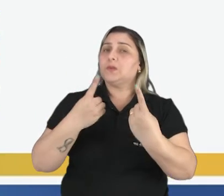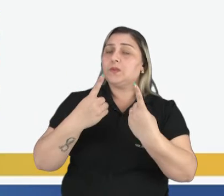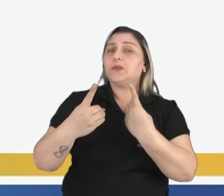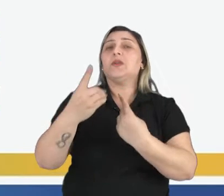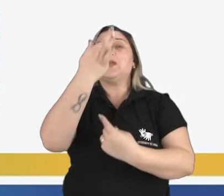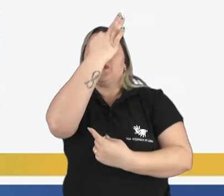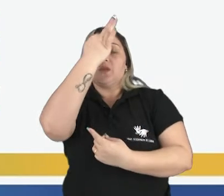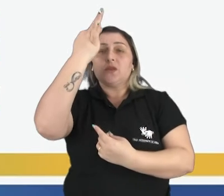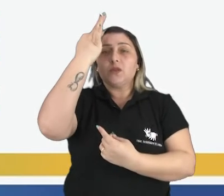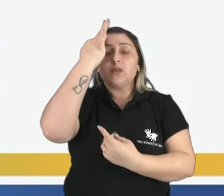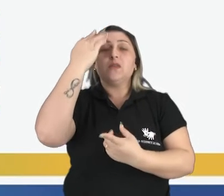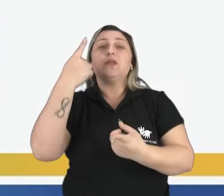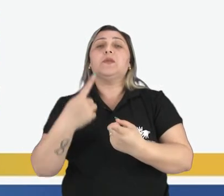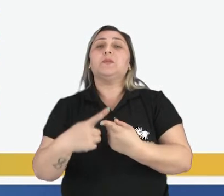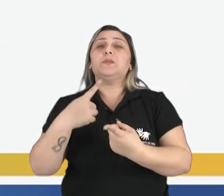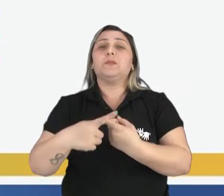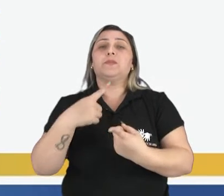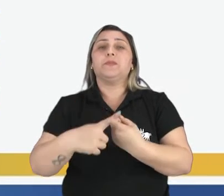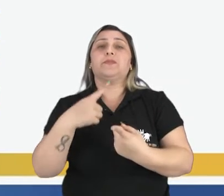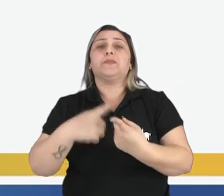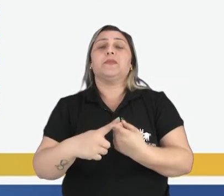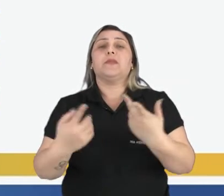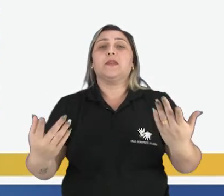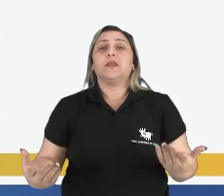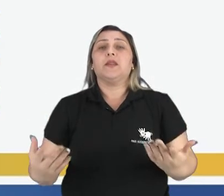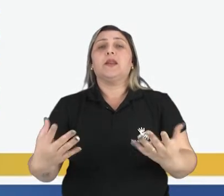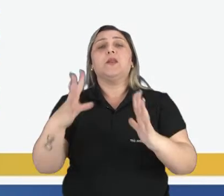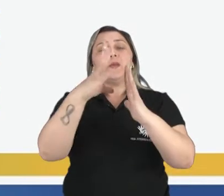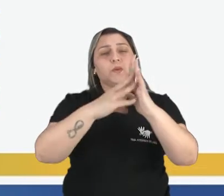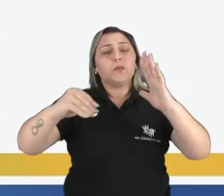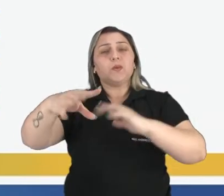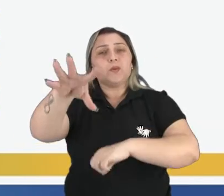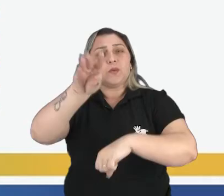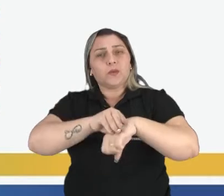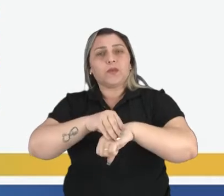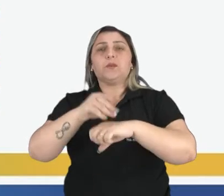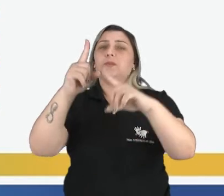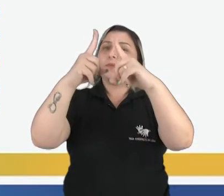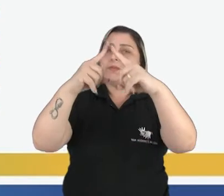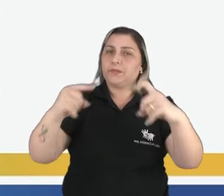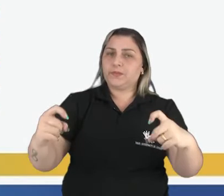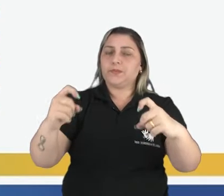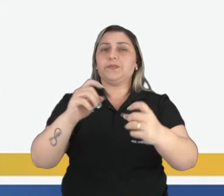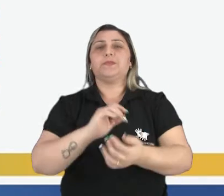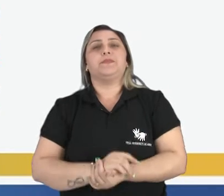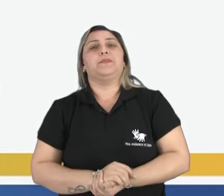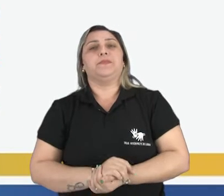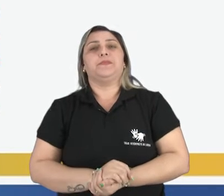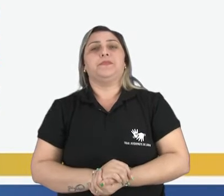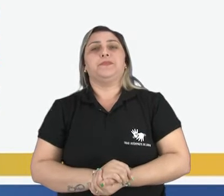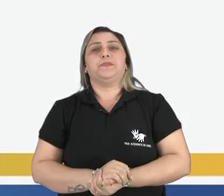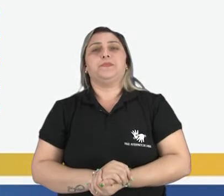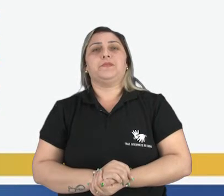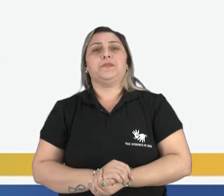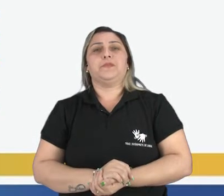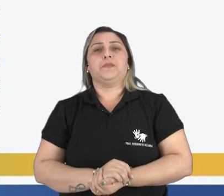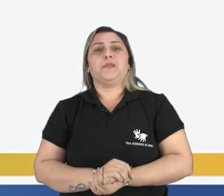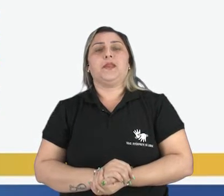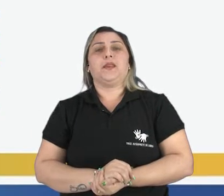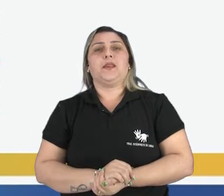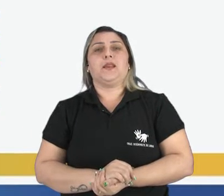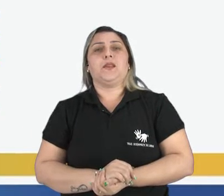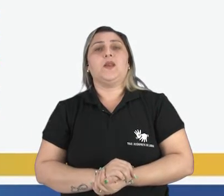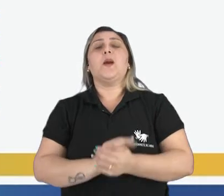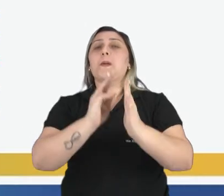do filosofar. Portanto, de certo modo, assemelha-se ao conhecimento científico, né? E por valer-se